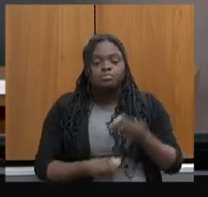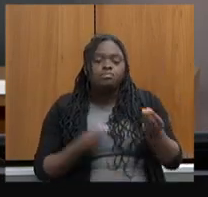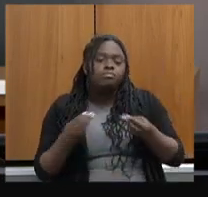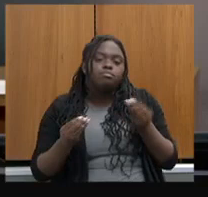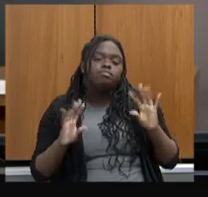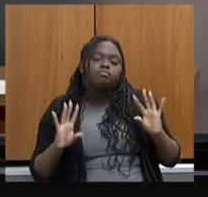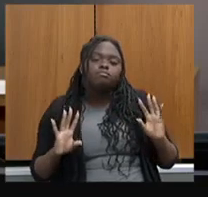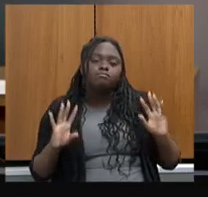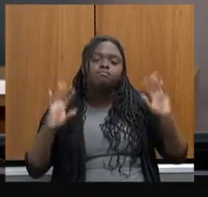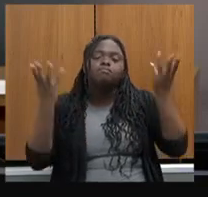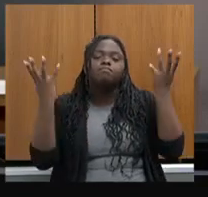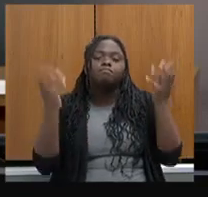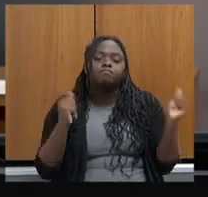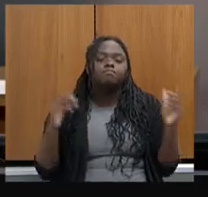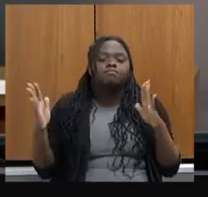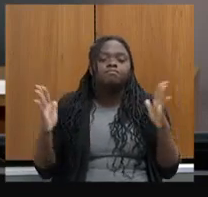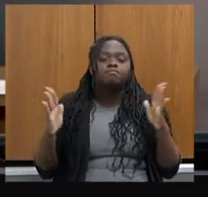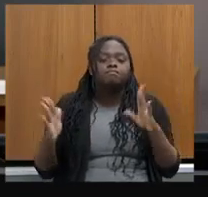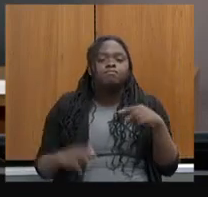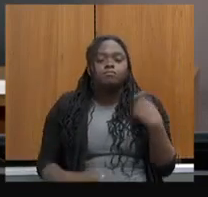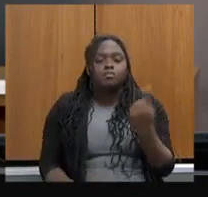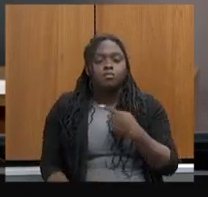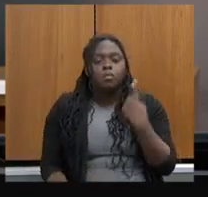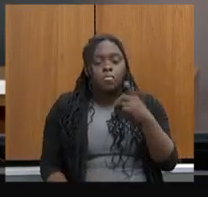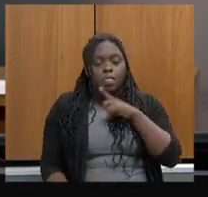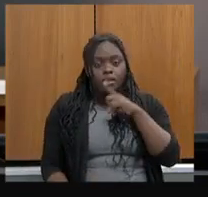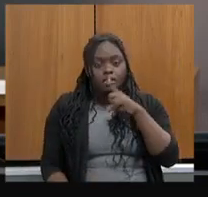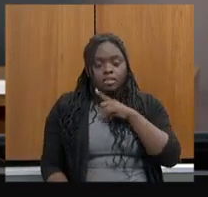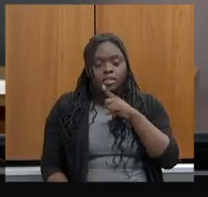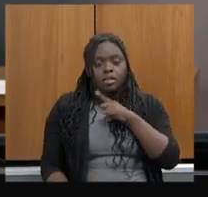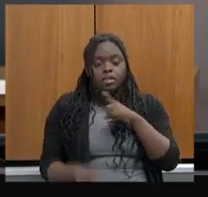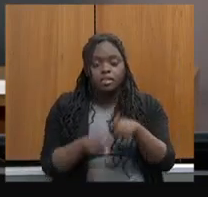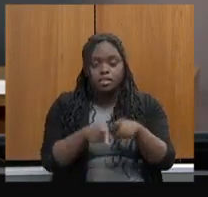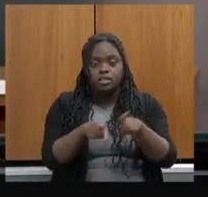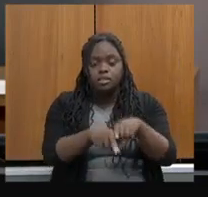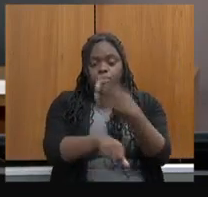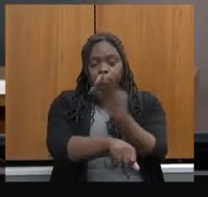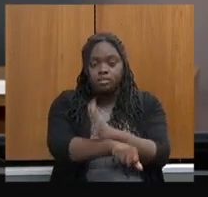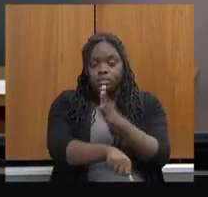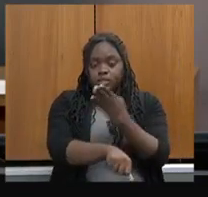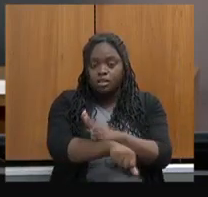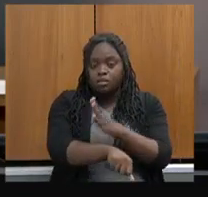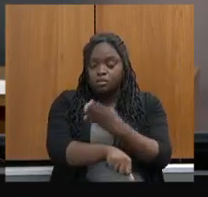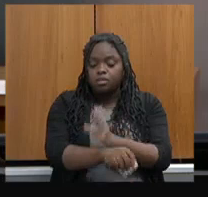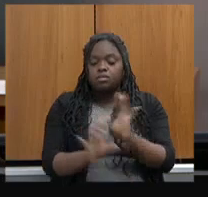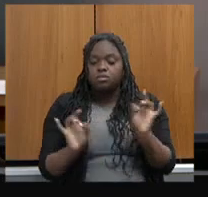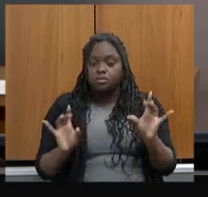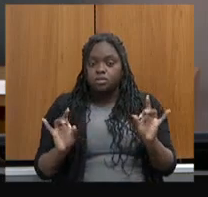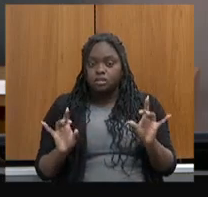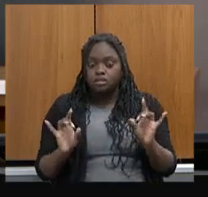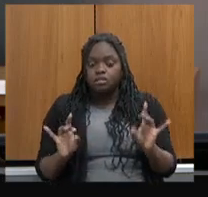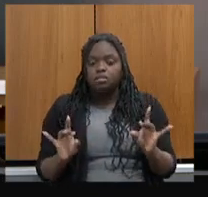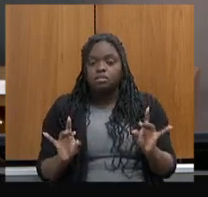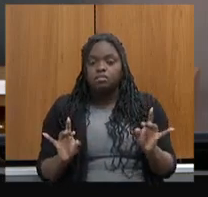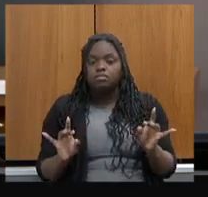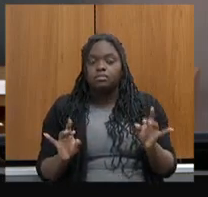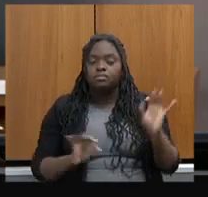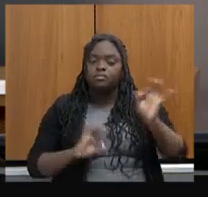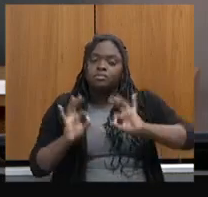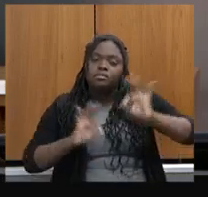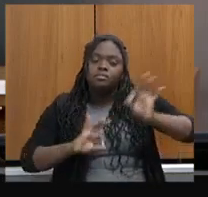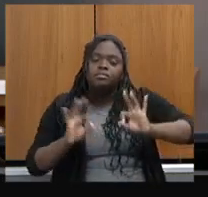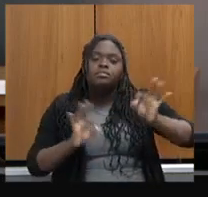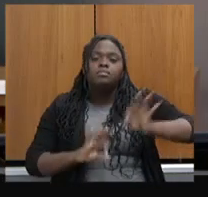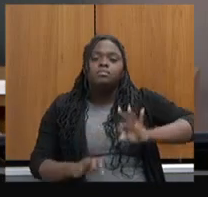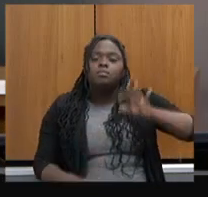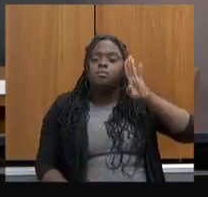eventos temporários Nós também temos treinamentos especializados preparados